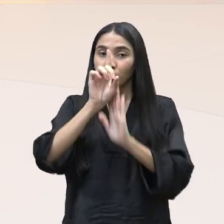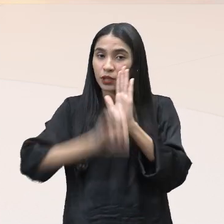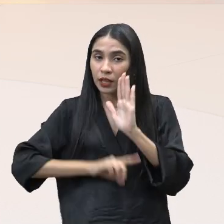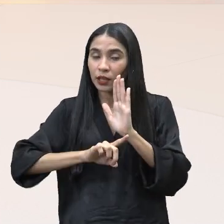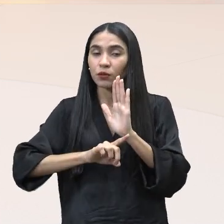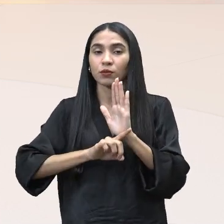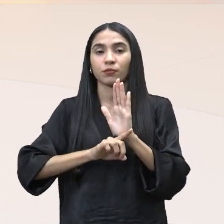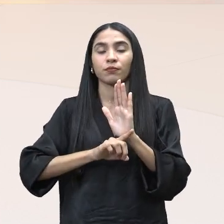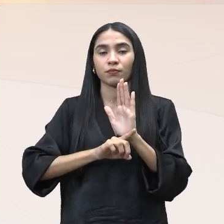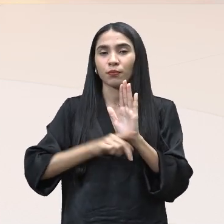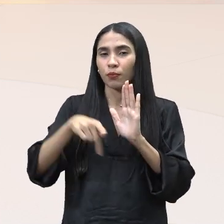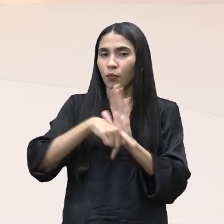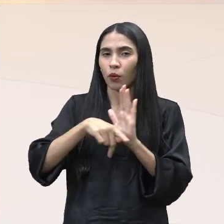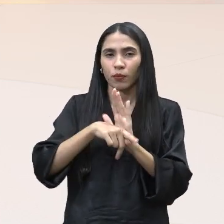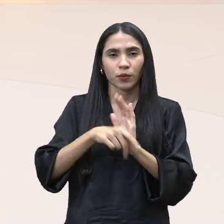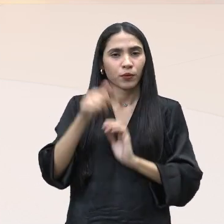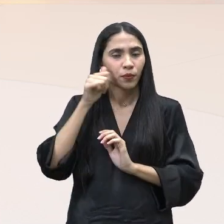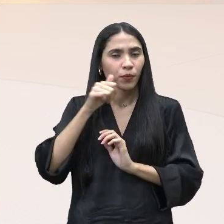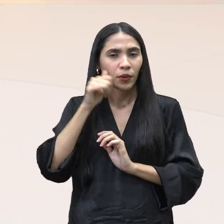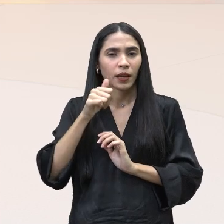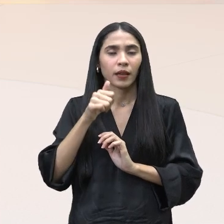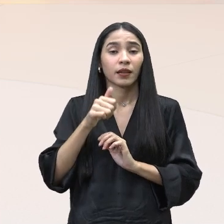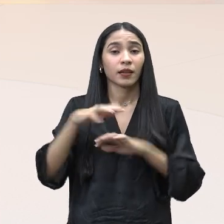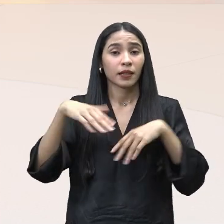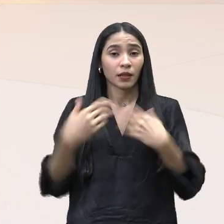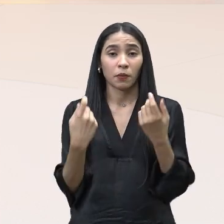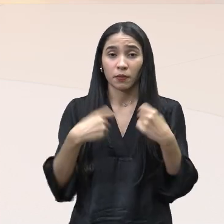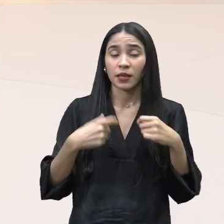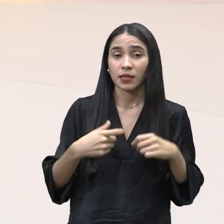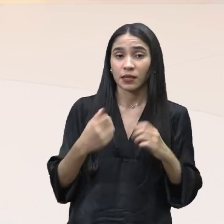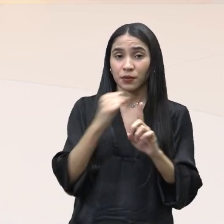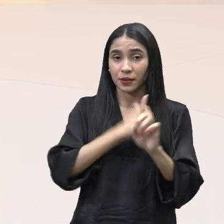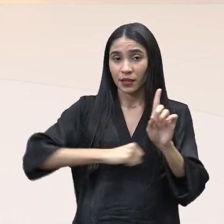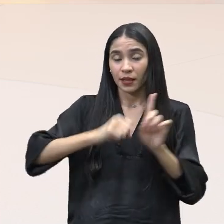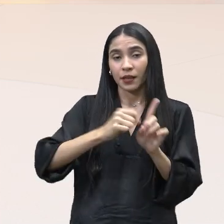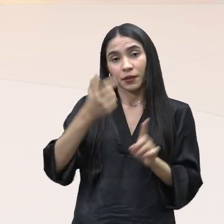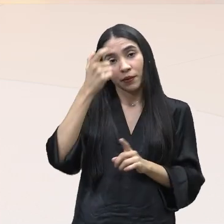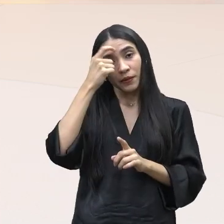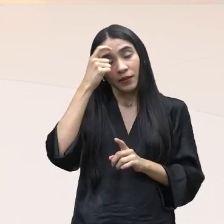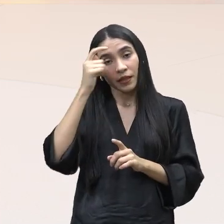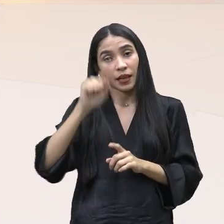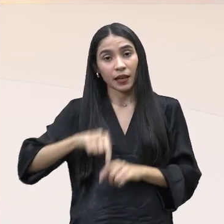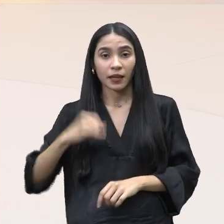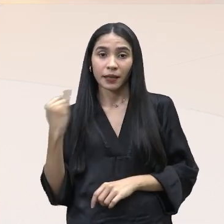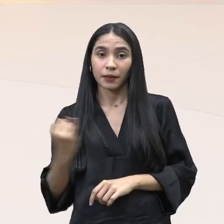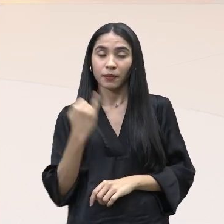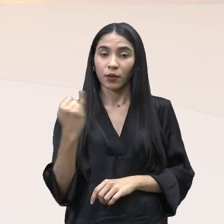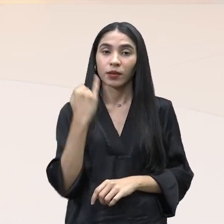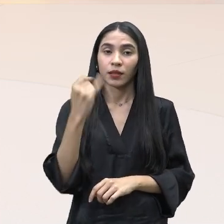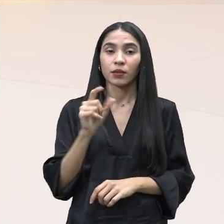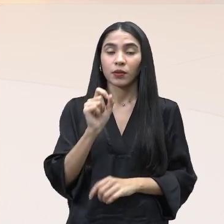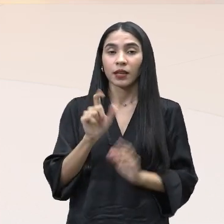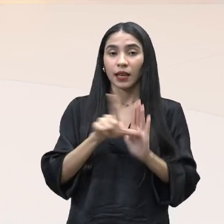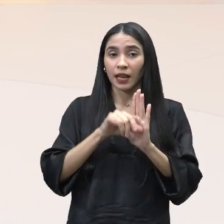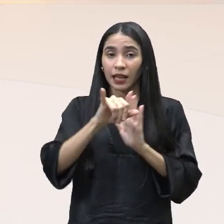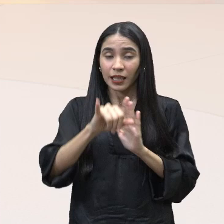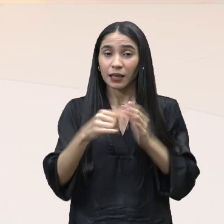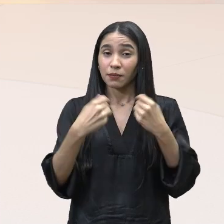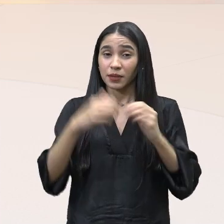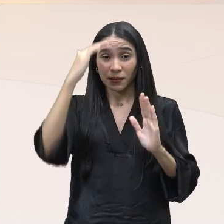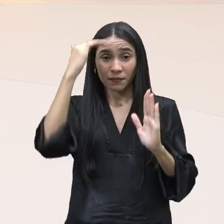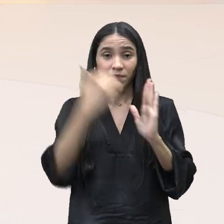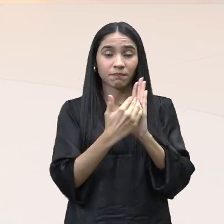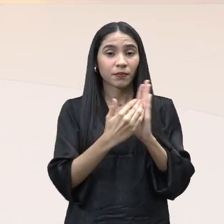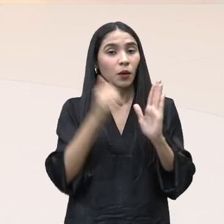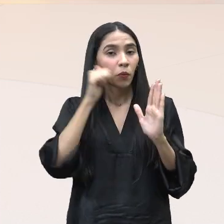das pessoas. Então, é preciso que a sociedade se conscientize, né? Isso aí é importante, que a lei seja cumprida e que as